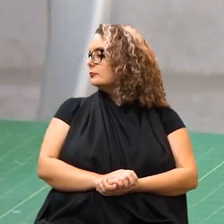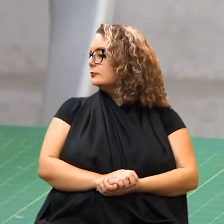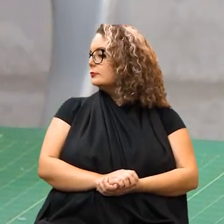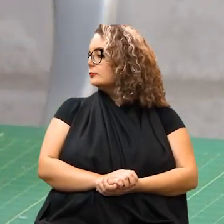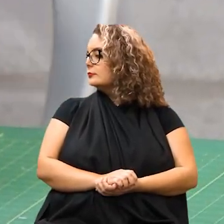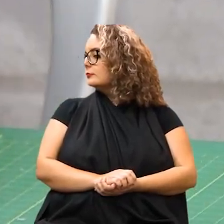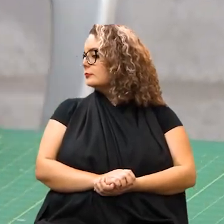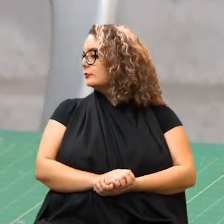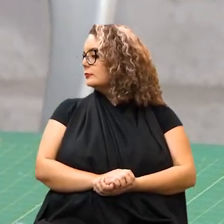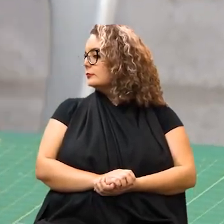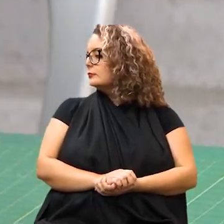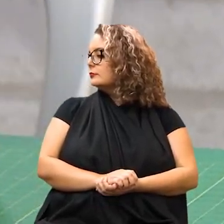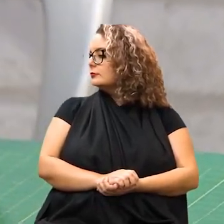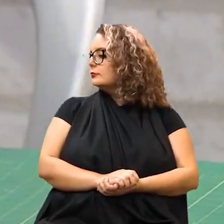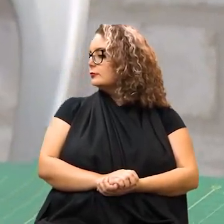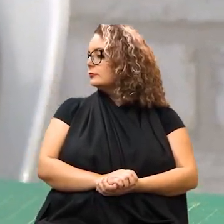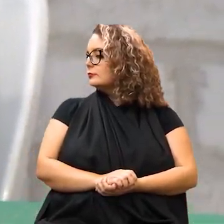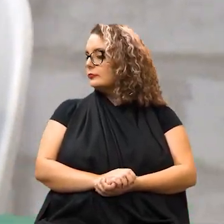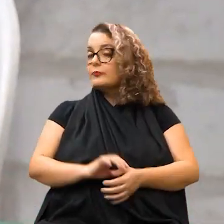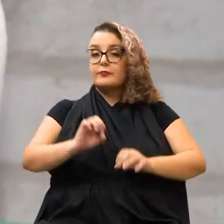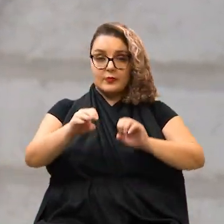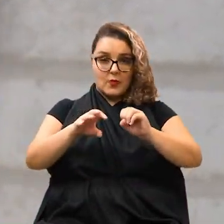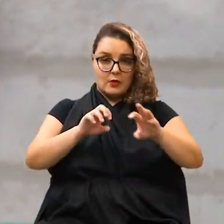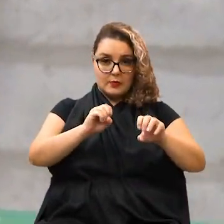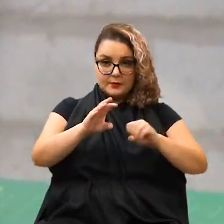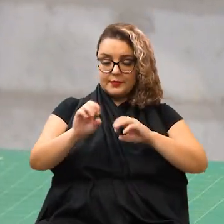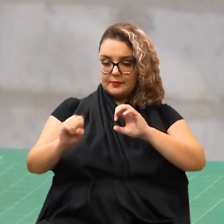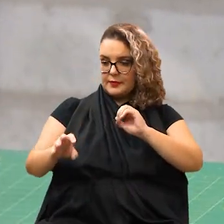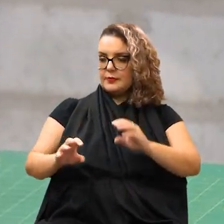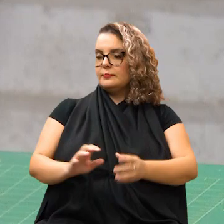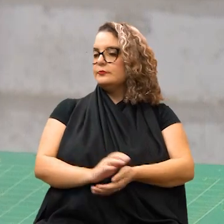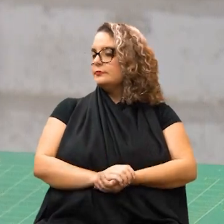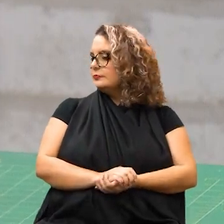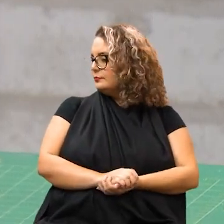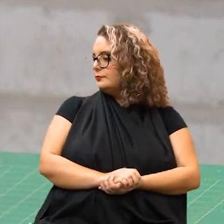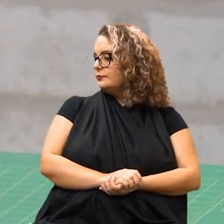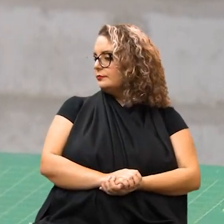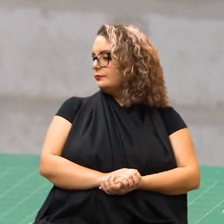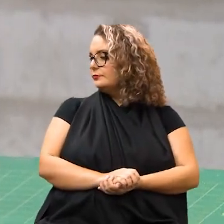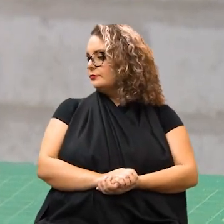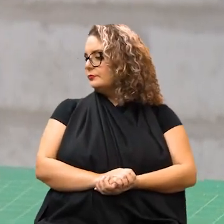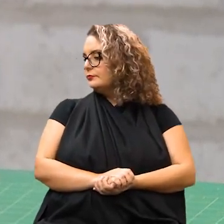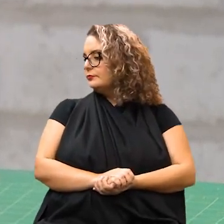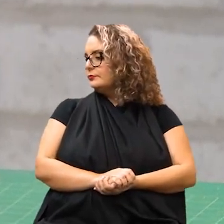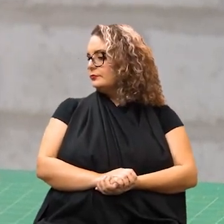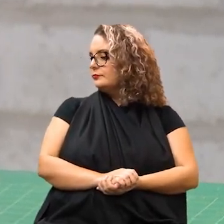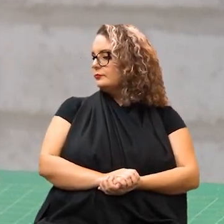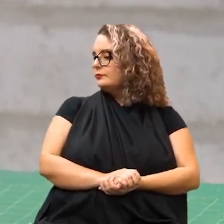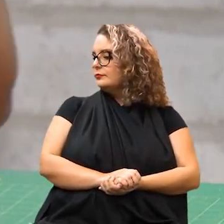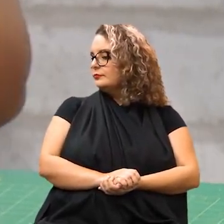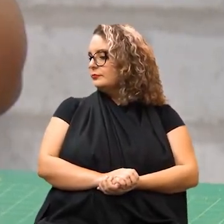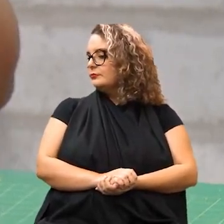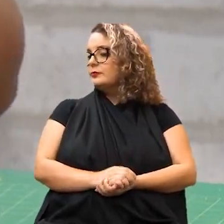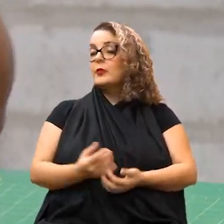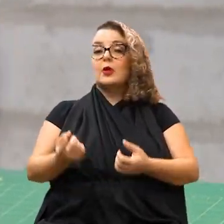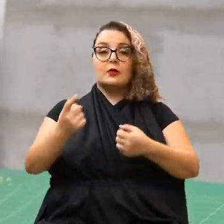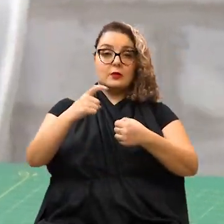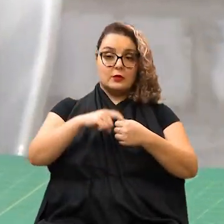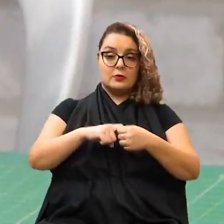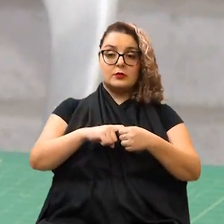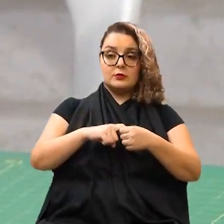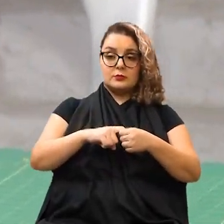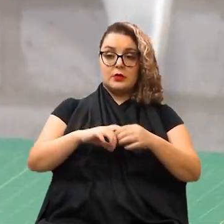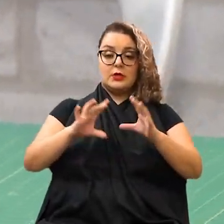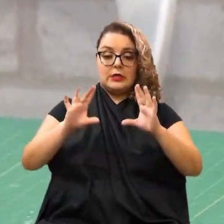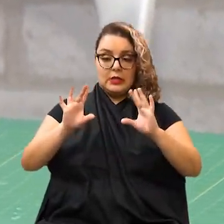Ele fica todo cheio de chapiscadinho. Aqui. Então, voltamos para